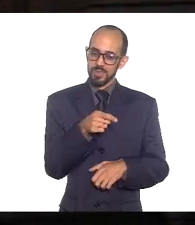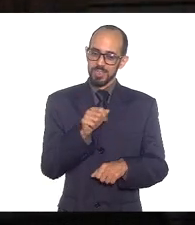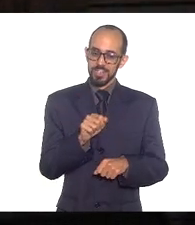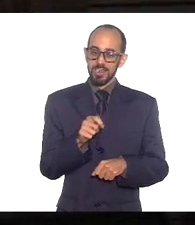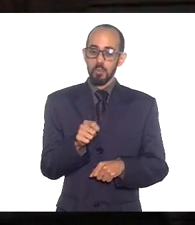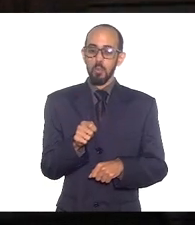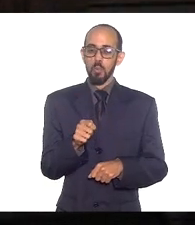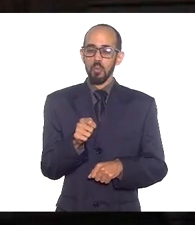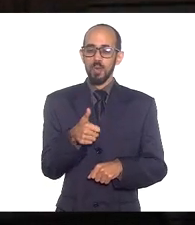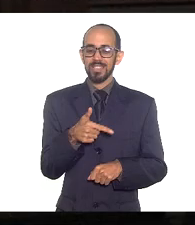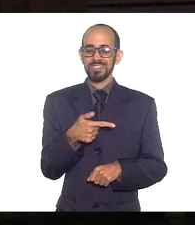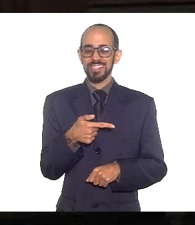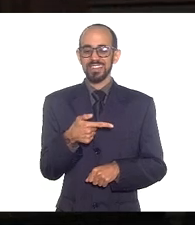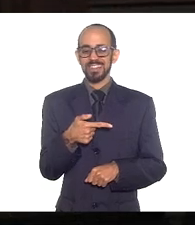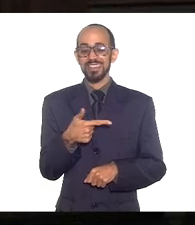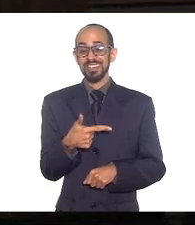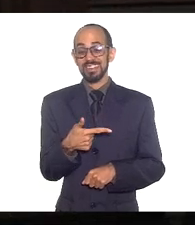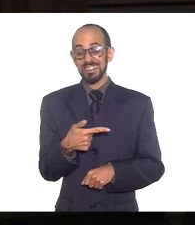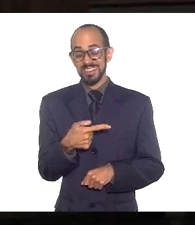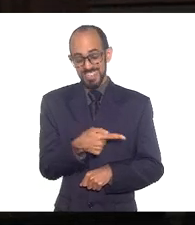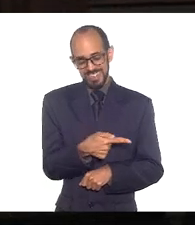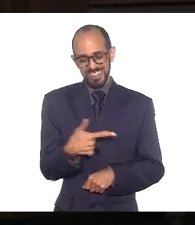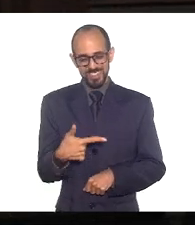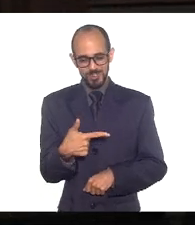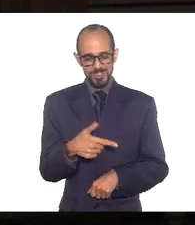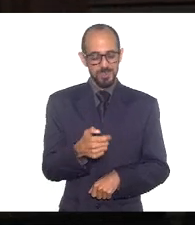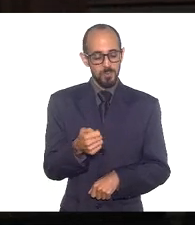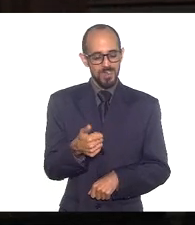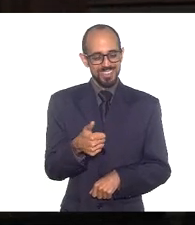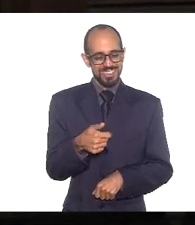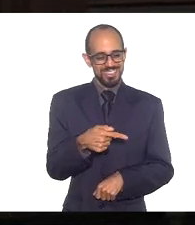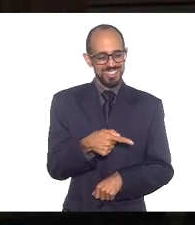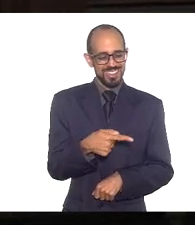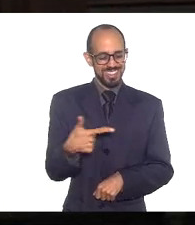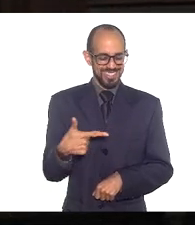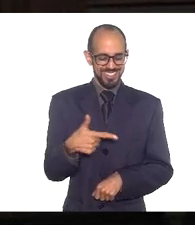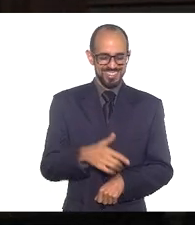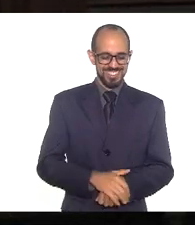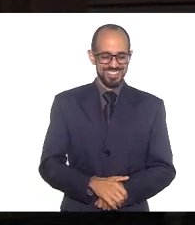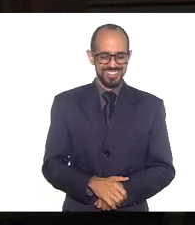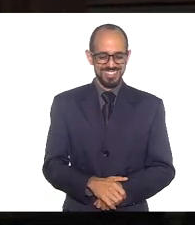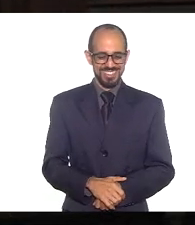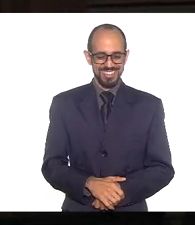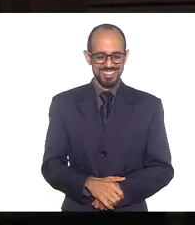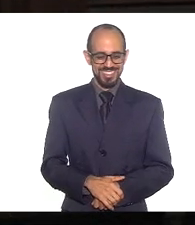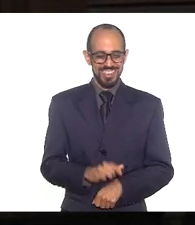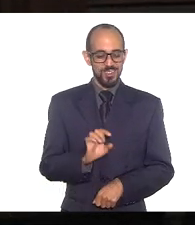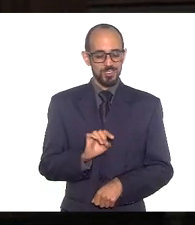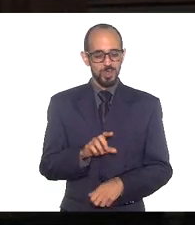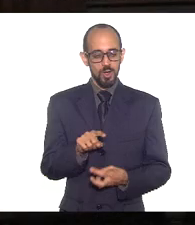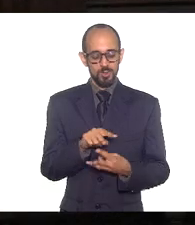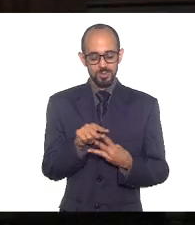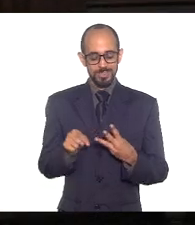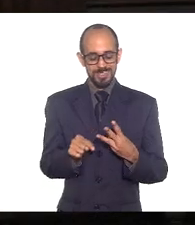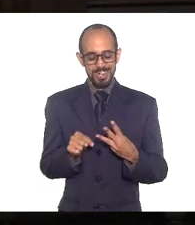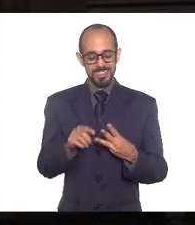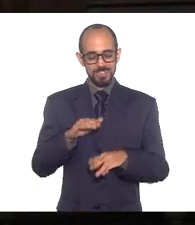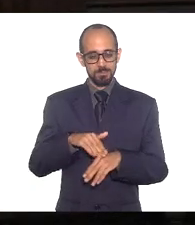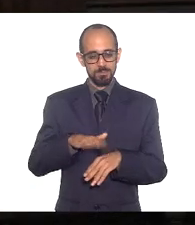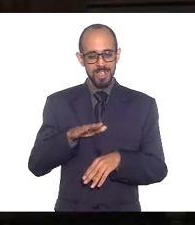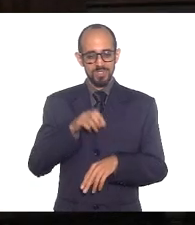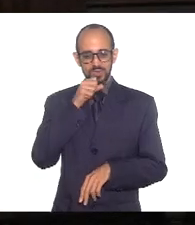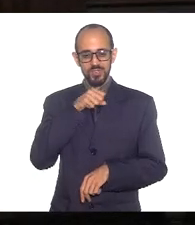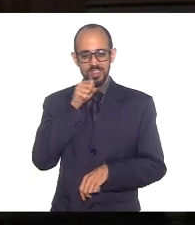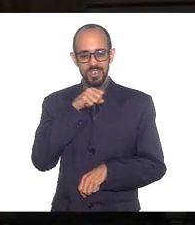tá com quase 72 quase 72 anos então queria citar esses os mais antigos